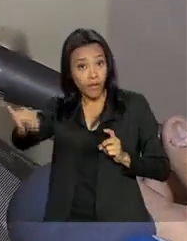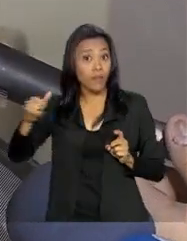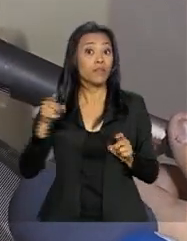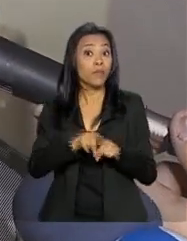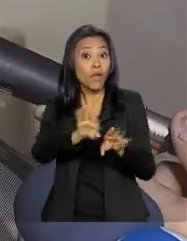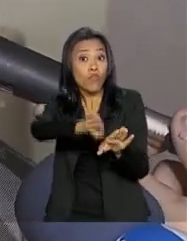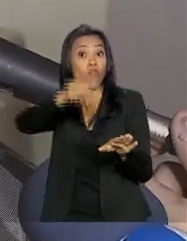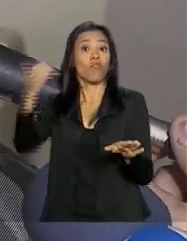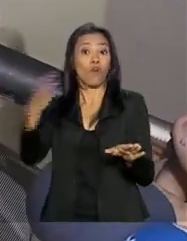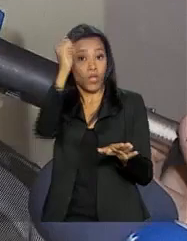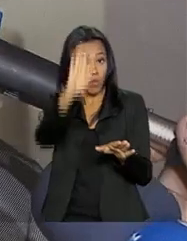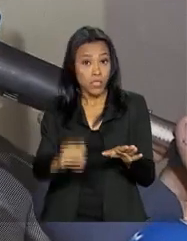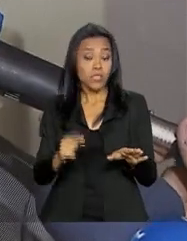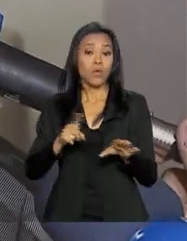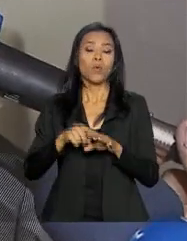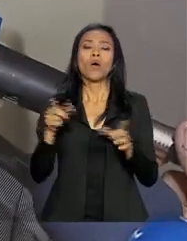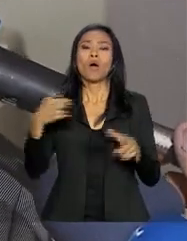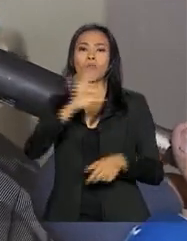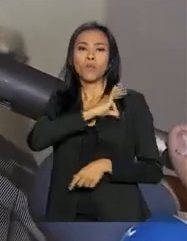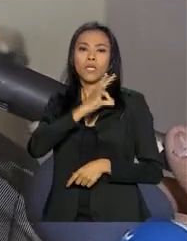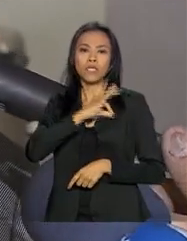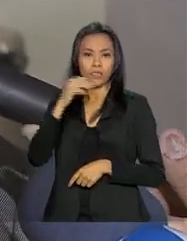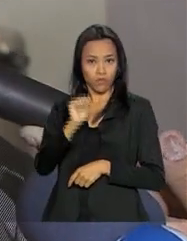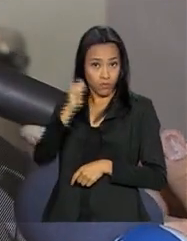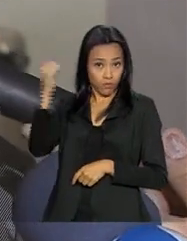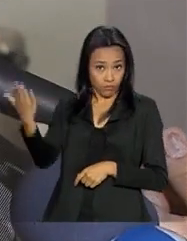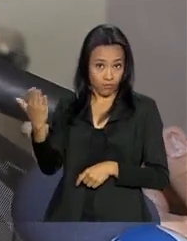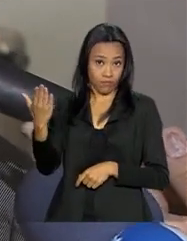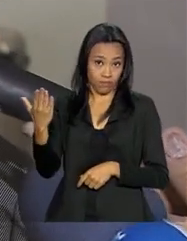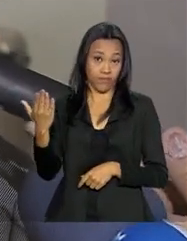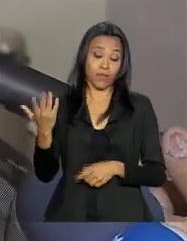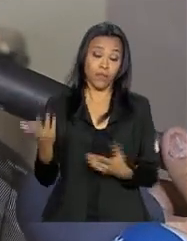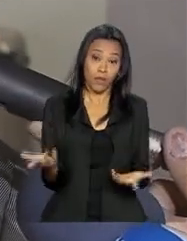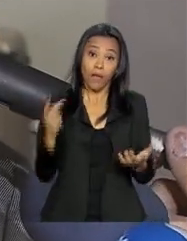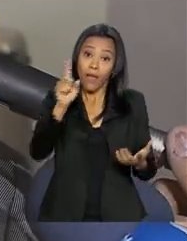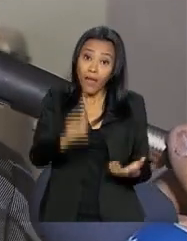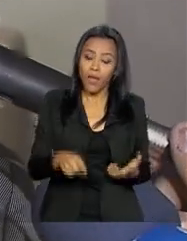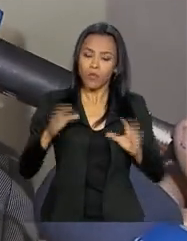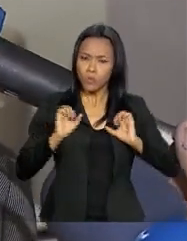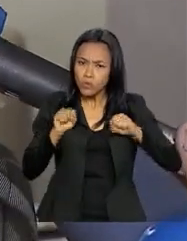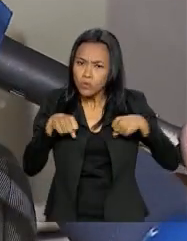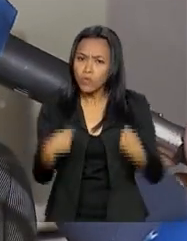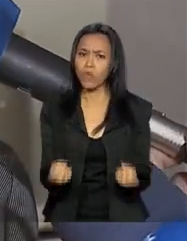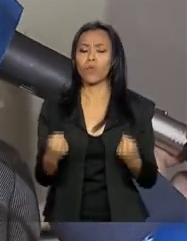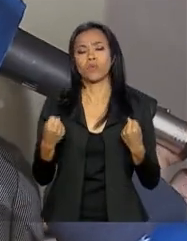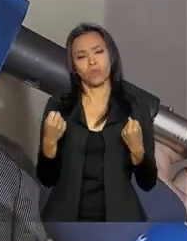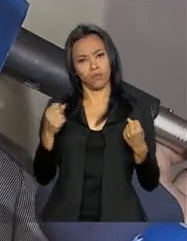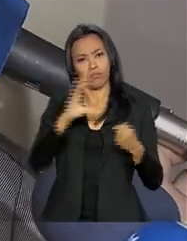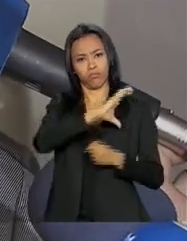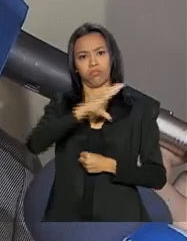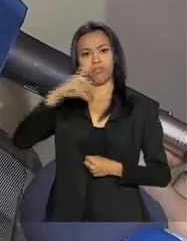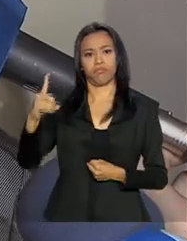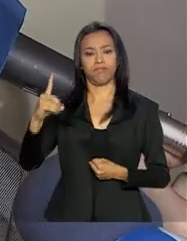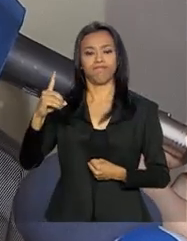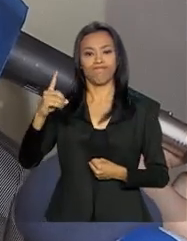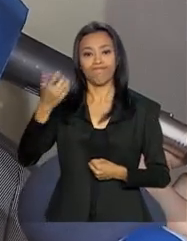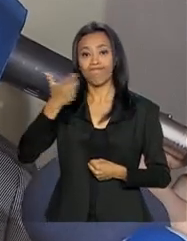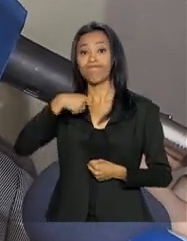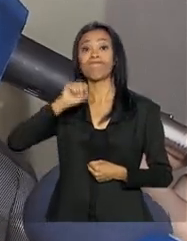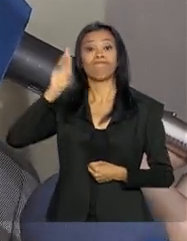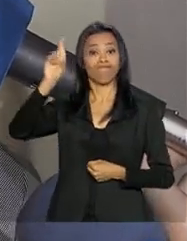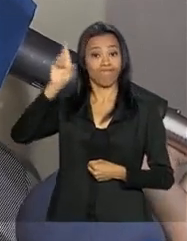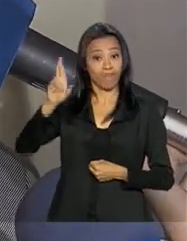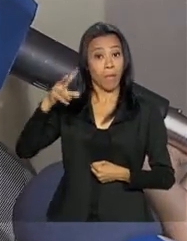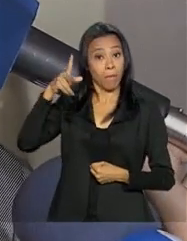no exterior através da interpol através da europol da ameripol então é um grande esforço que está sendo coordenado pela pelo pela